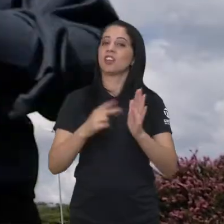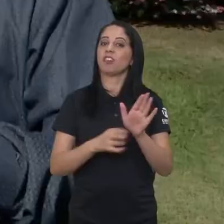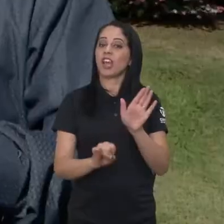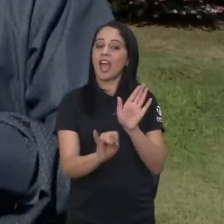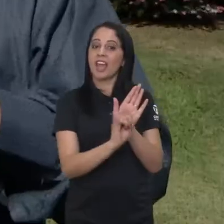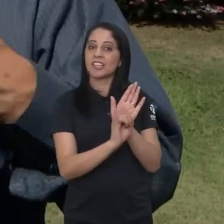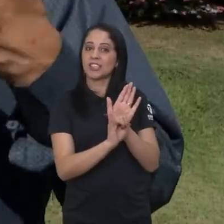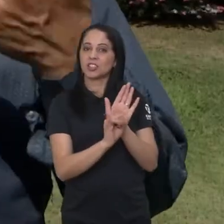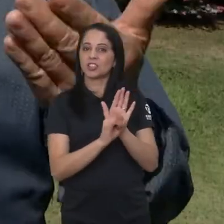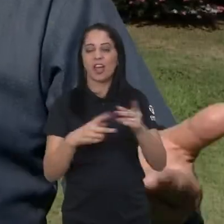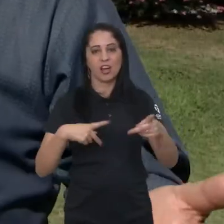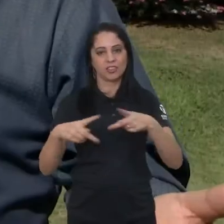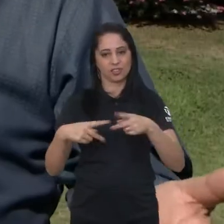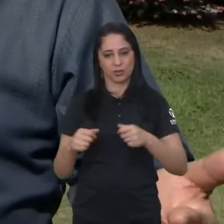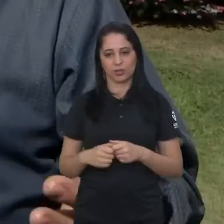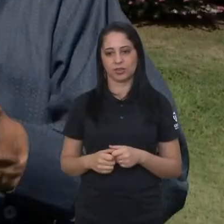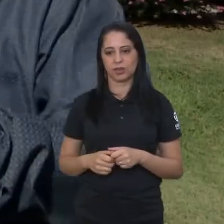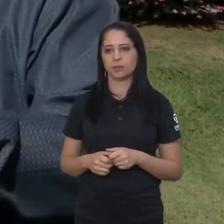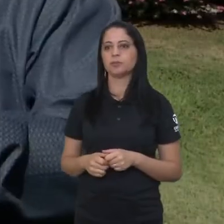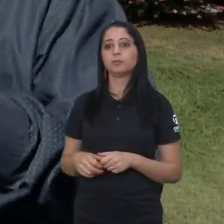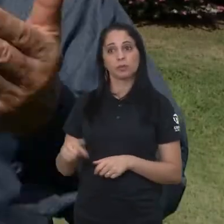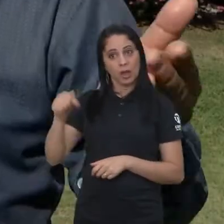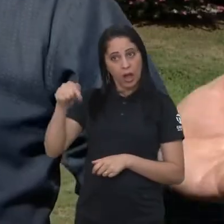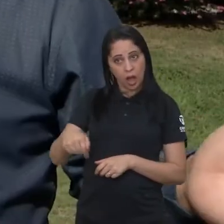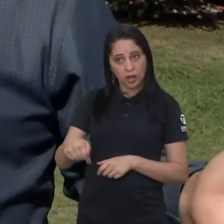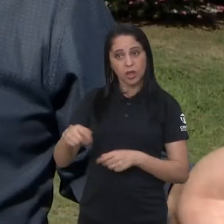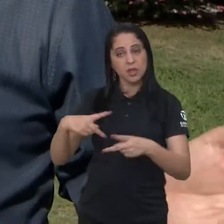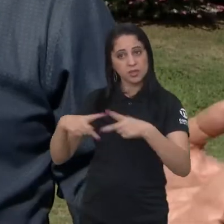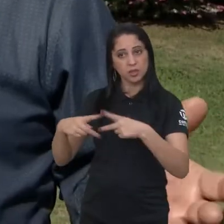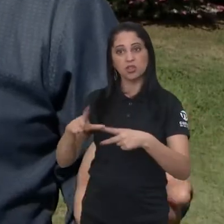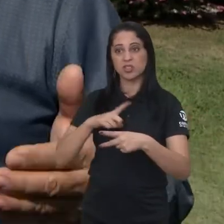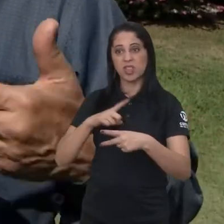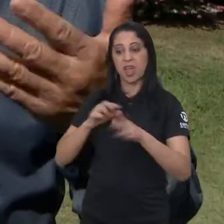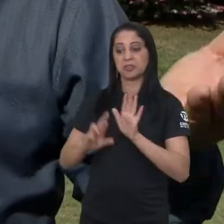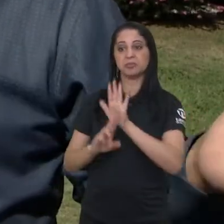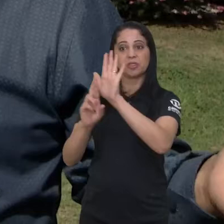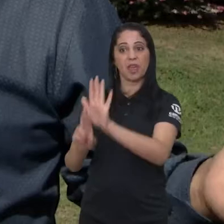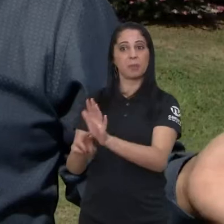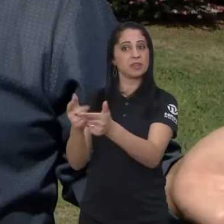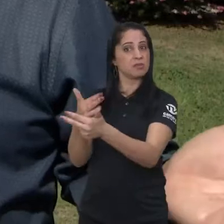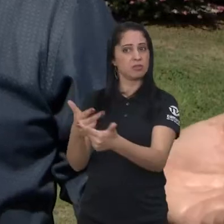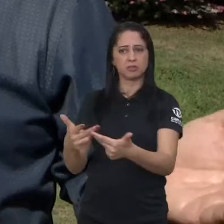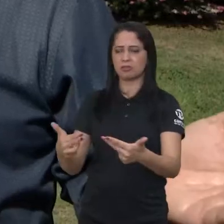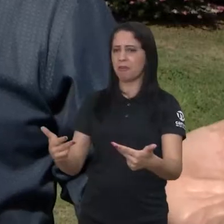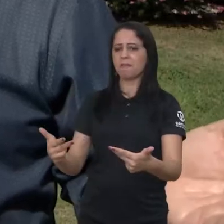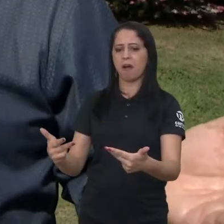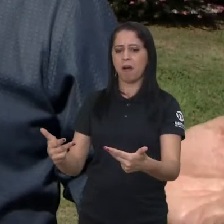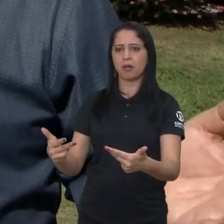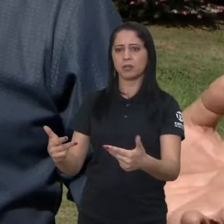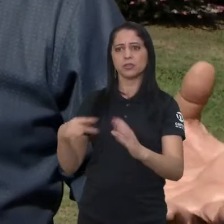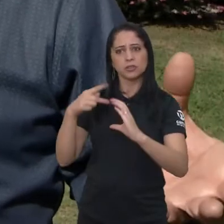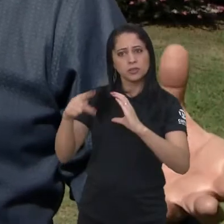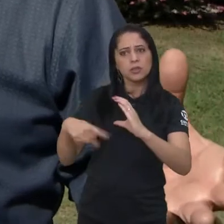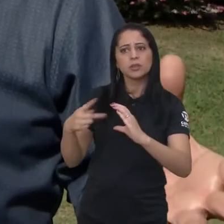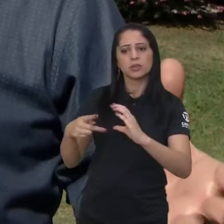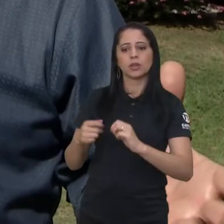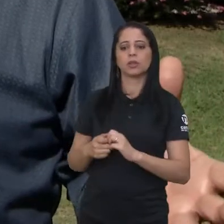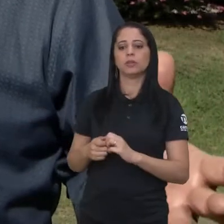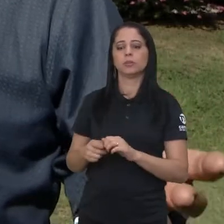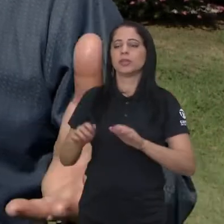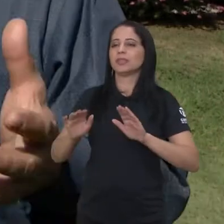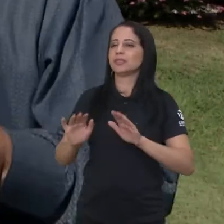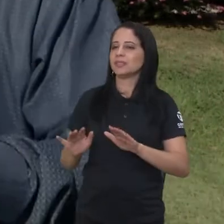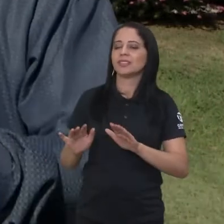Campos. Nós temos representantes de todas as raças, de várias raças na Câmara. E